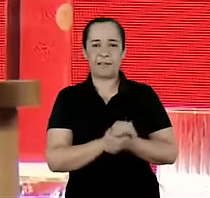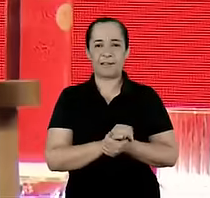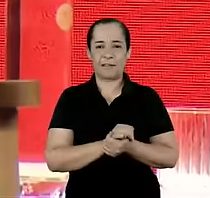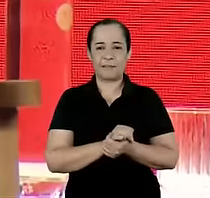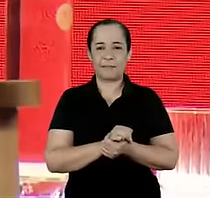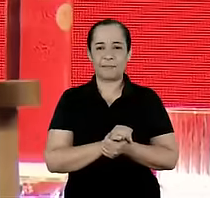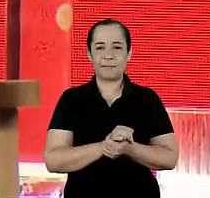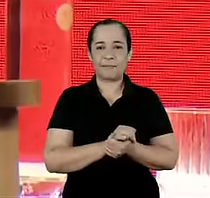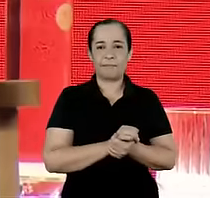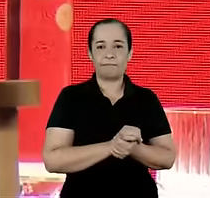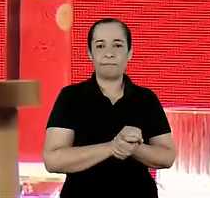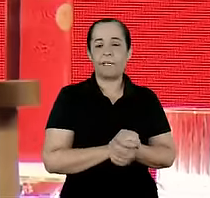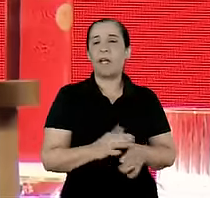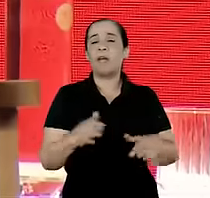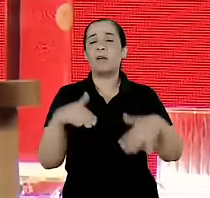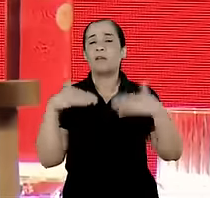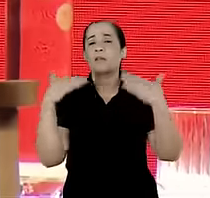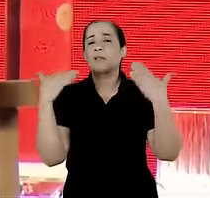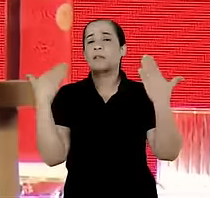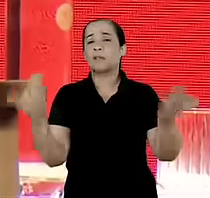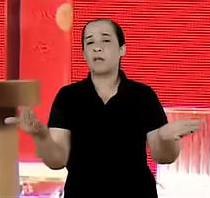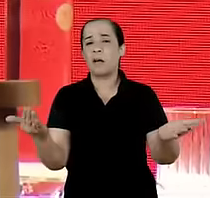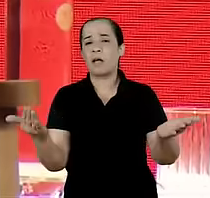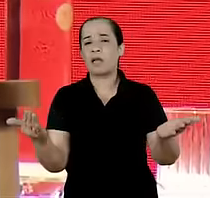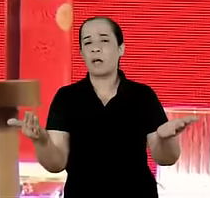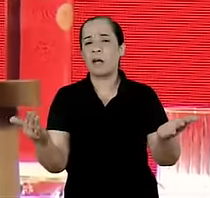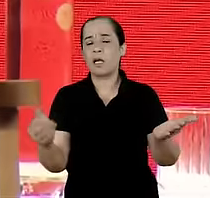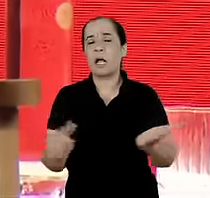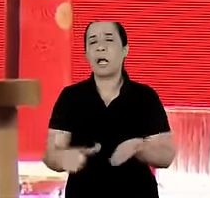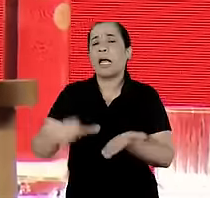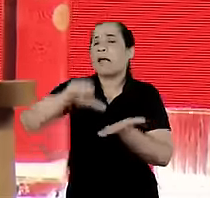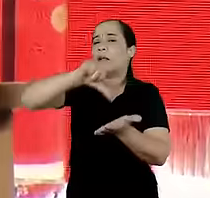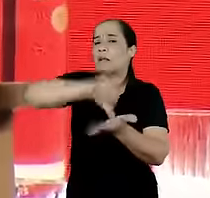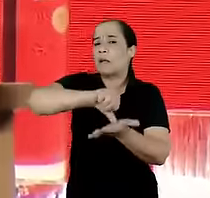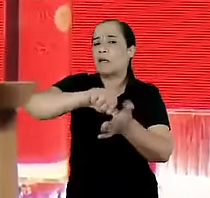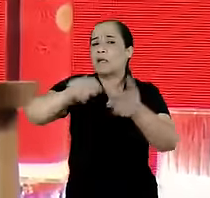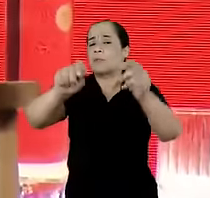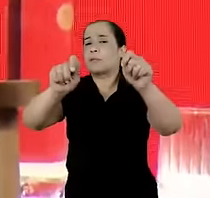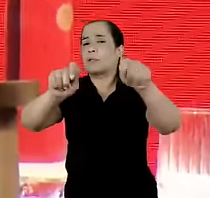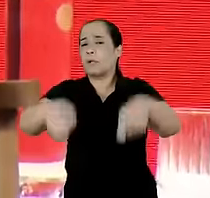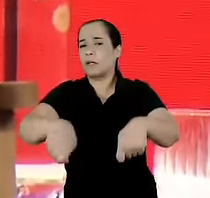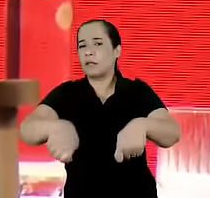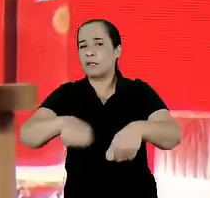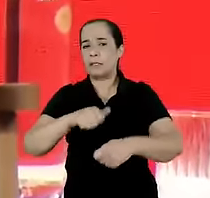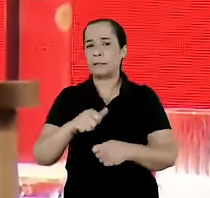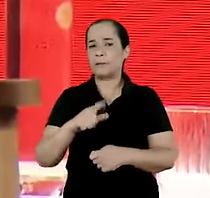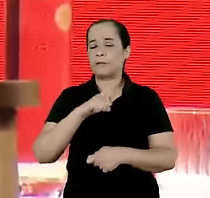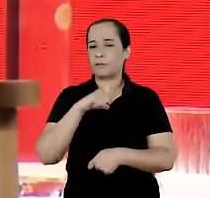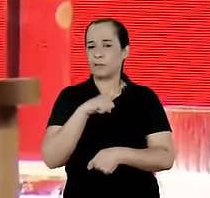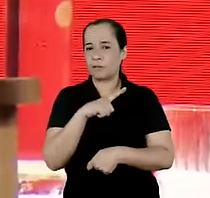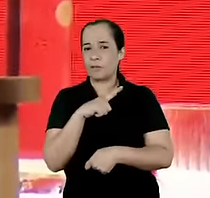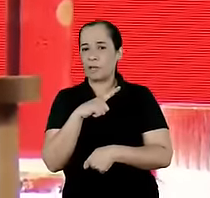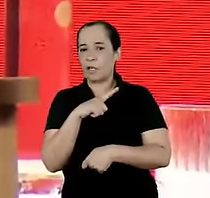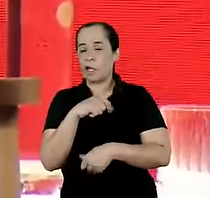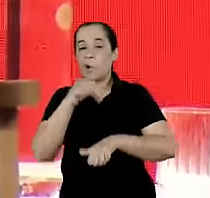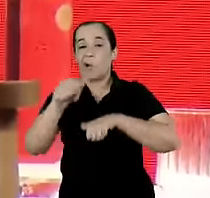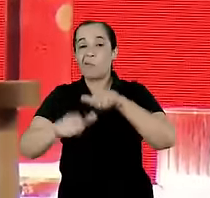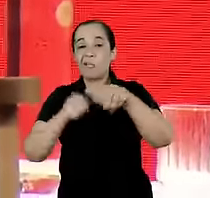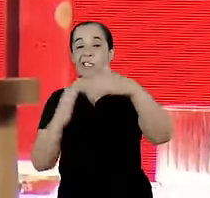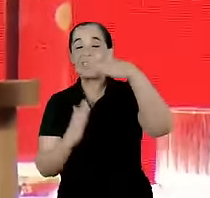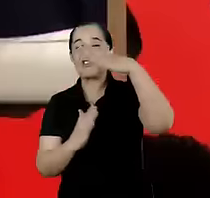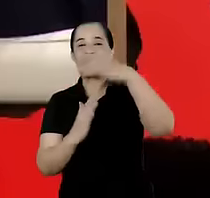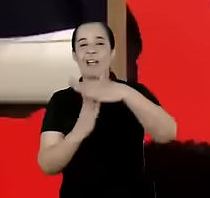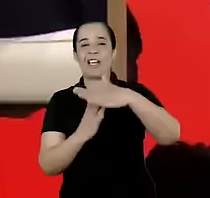er em que medida eh e quais canais que poderiam existir para que uma mudança de meta influenciasse a